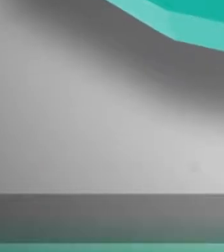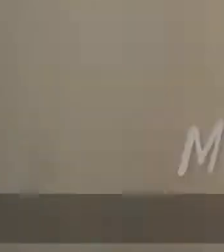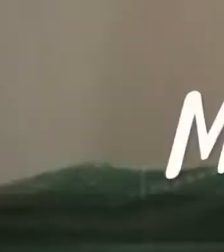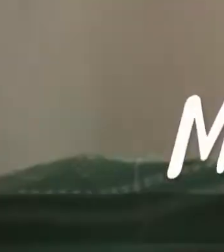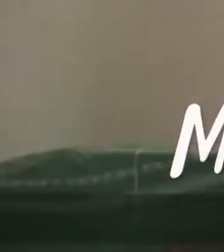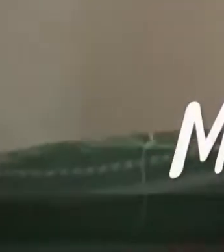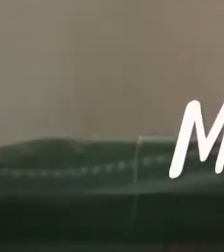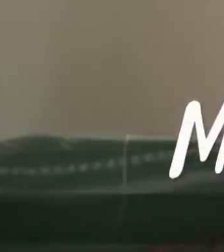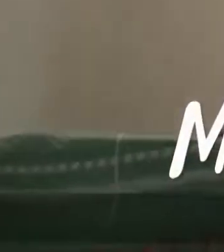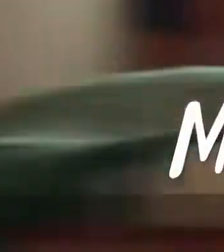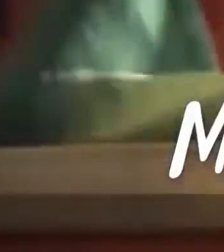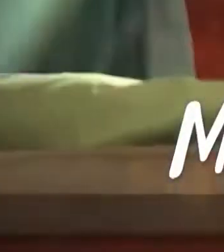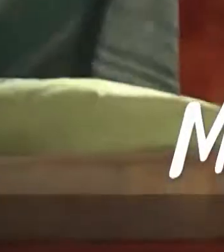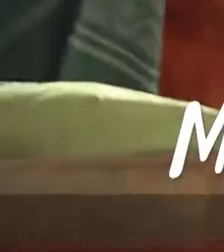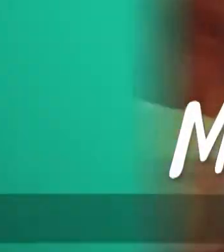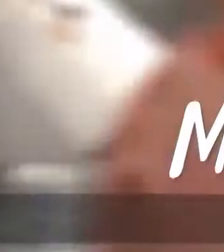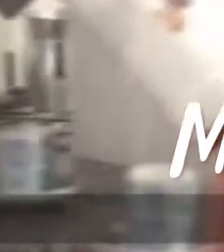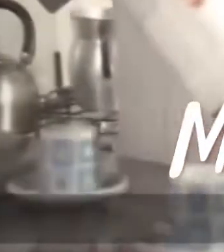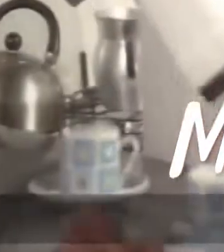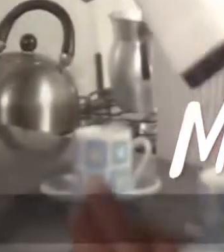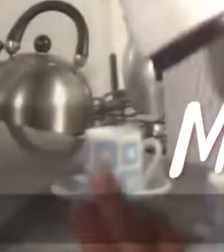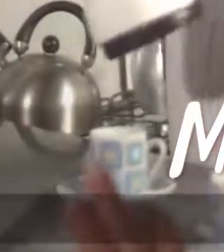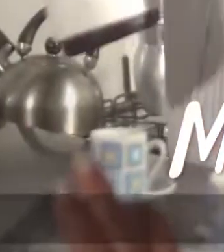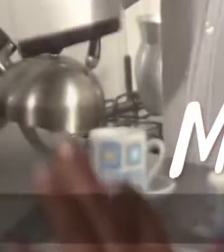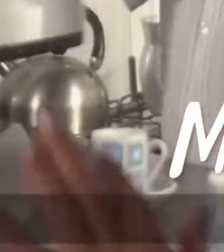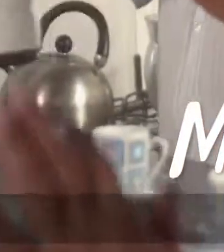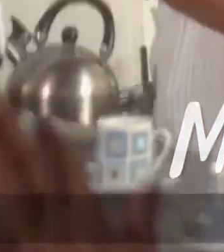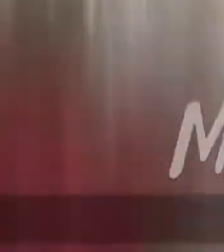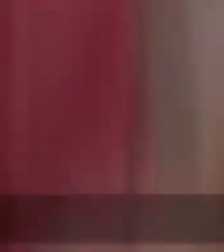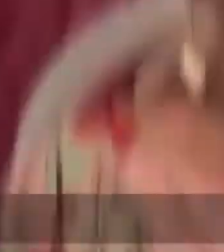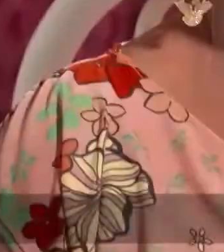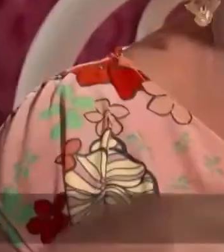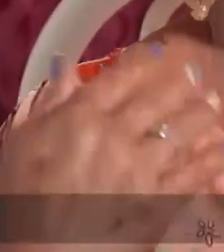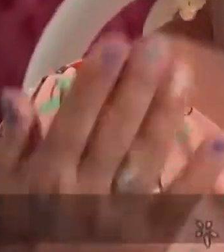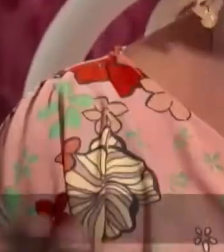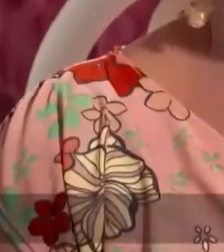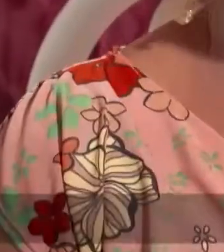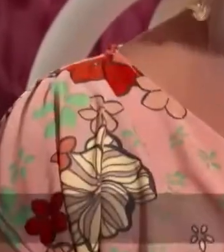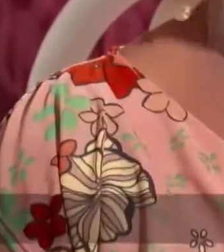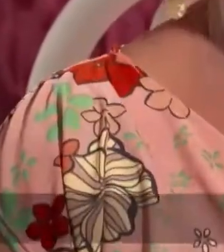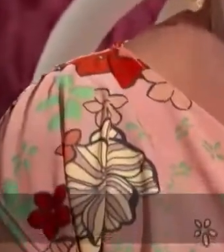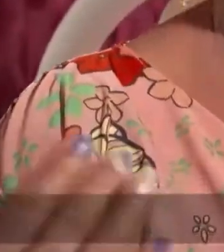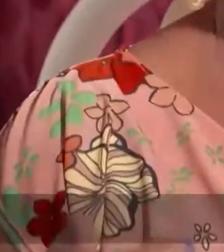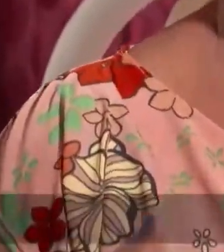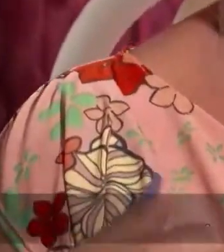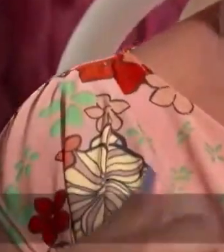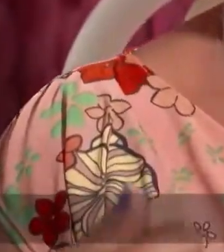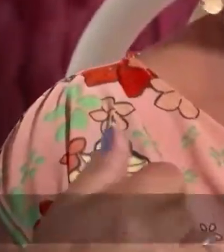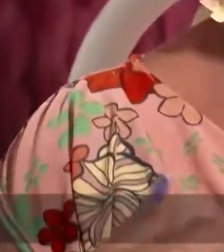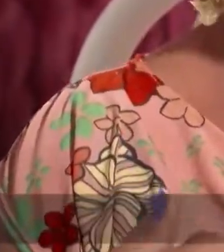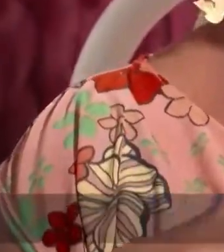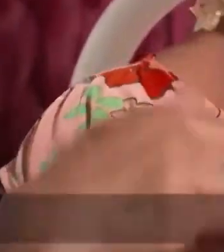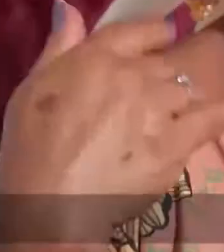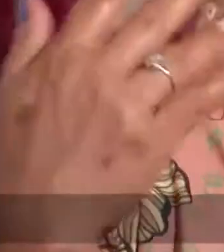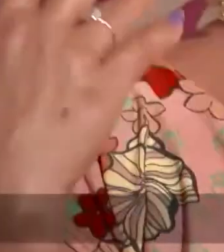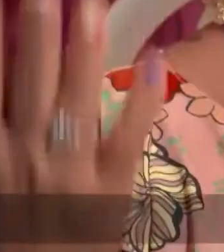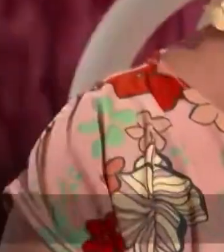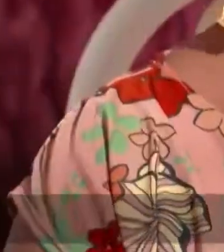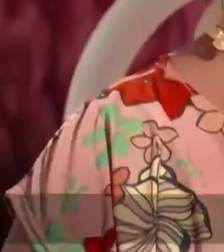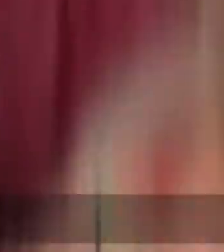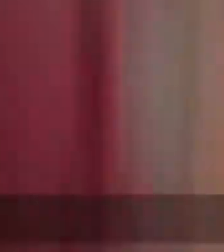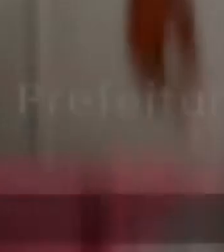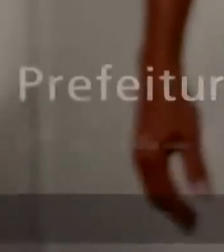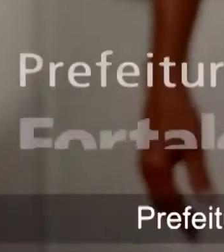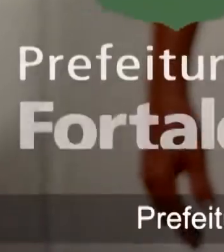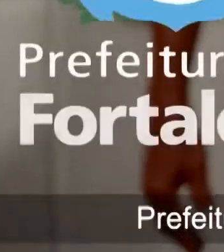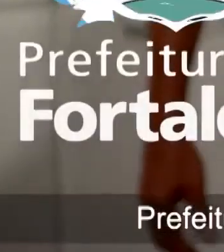foram beneficiadas com o papel da casa ou moradias novinhas. Com o papel da casa, a casa agora é minha e da minha